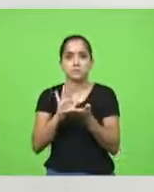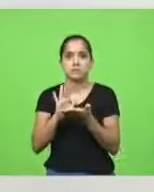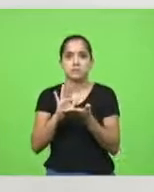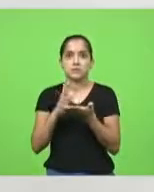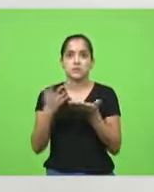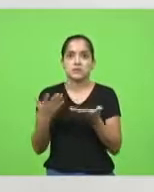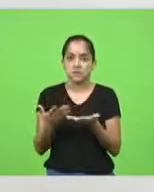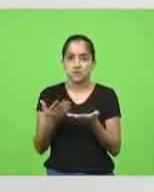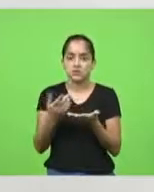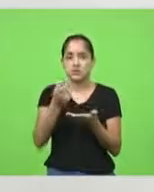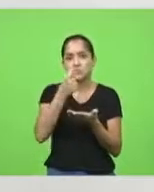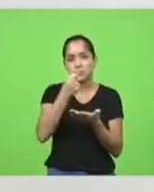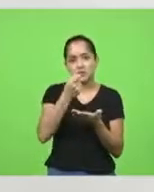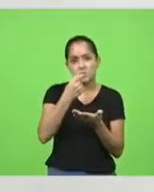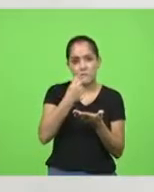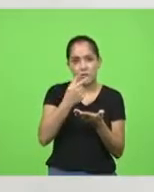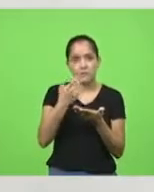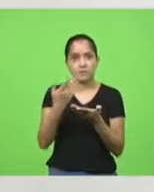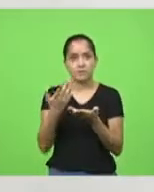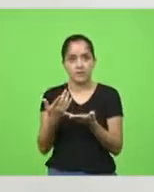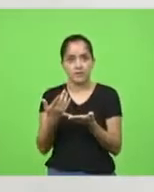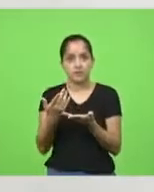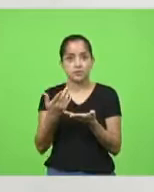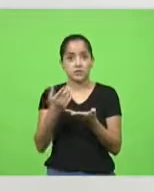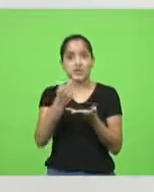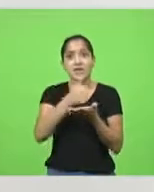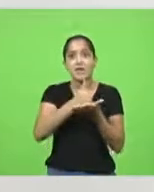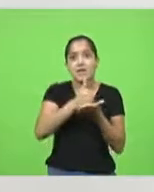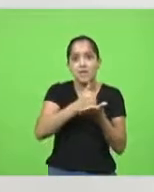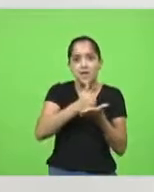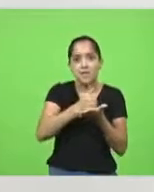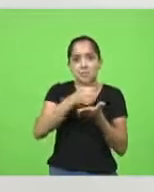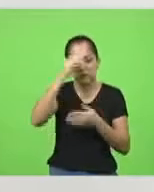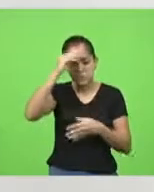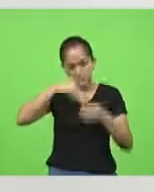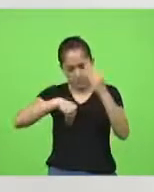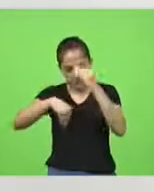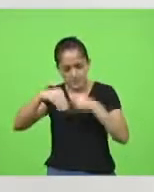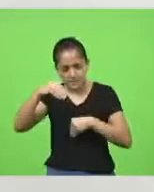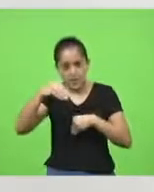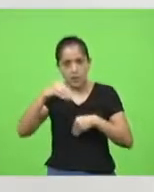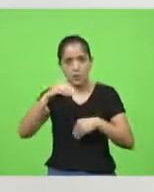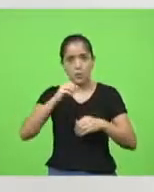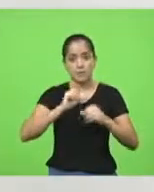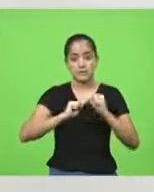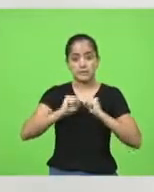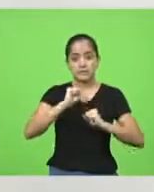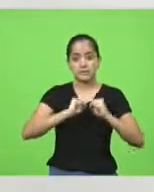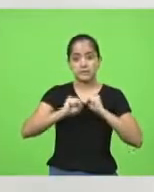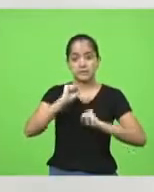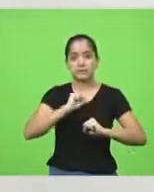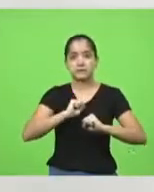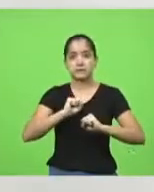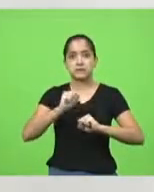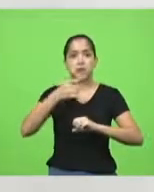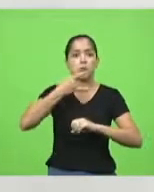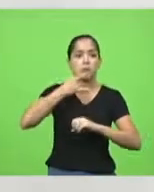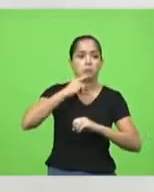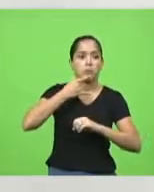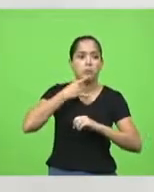gente que toma remédio de depressão e de ansiedade junto com álcool e não fala